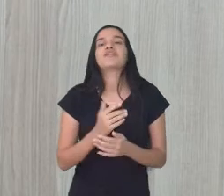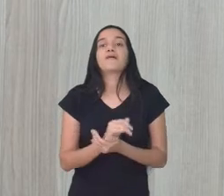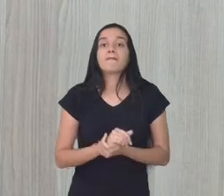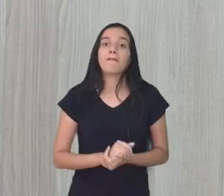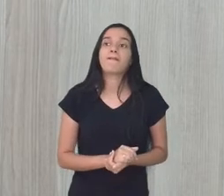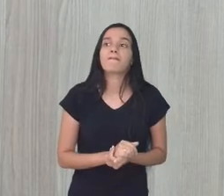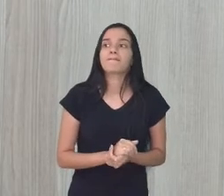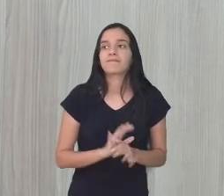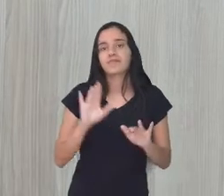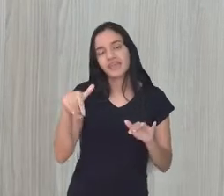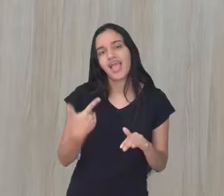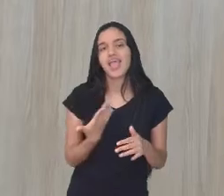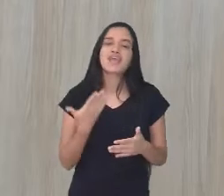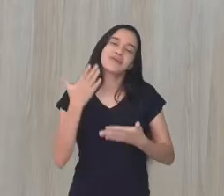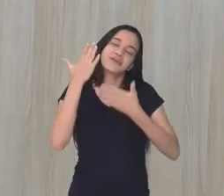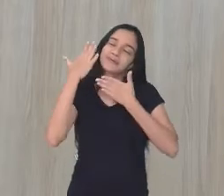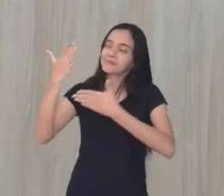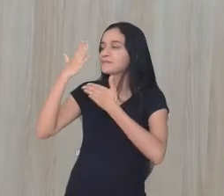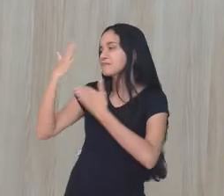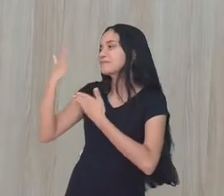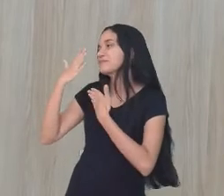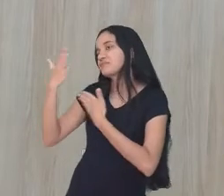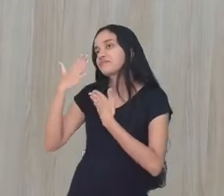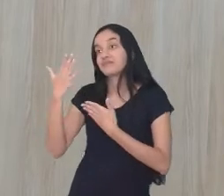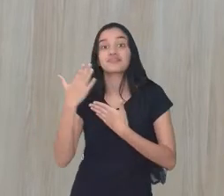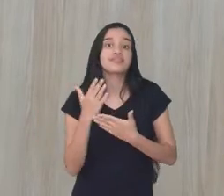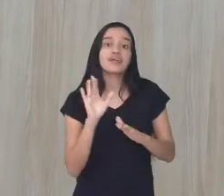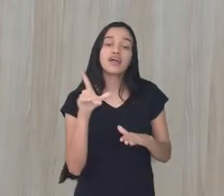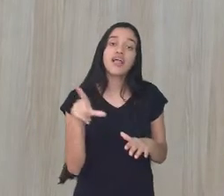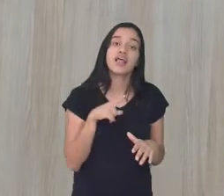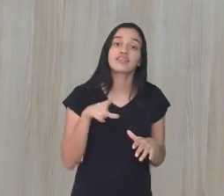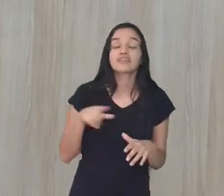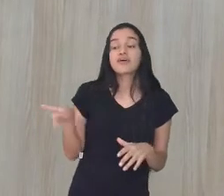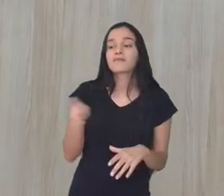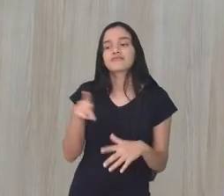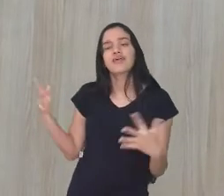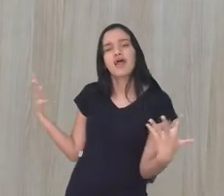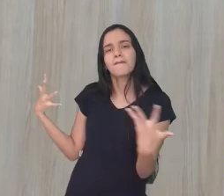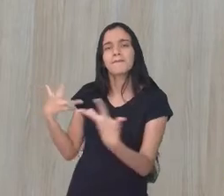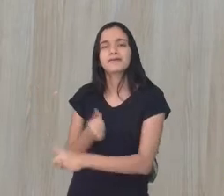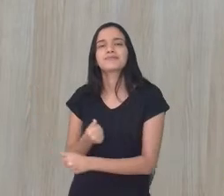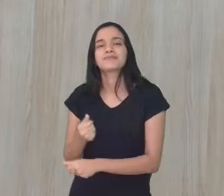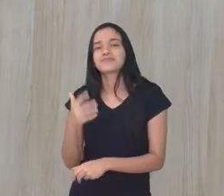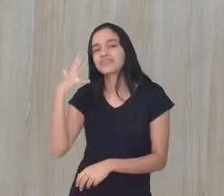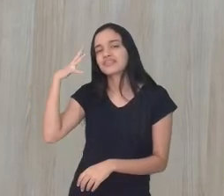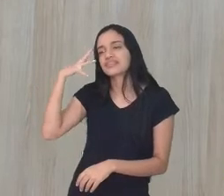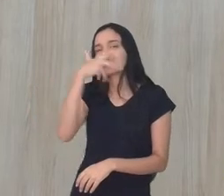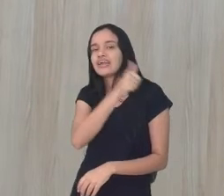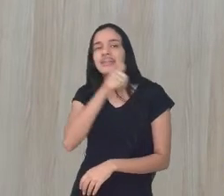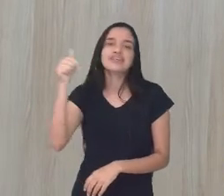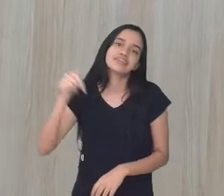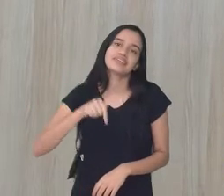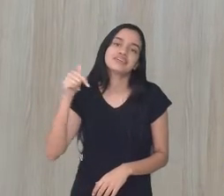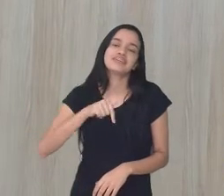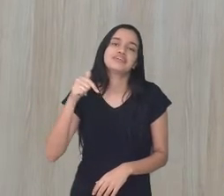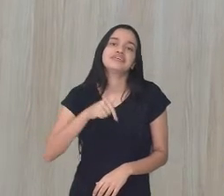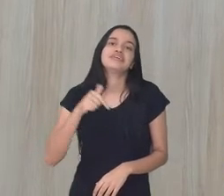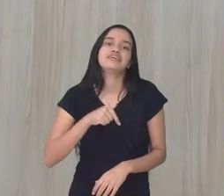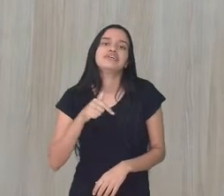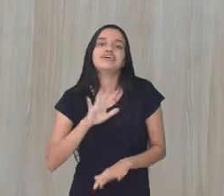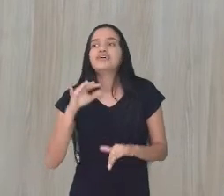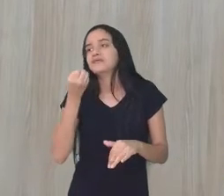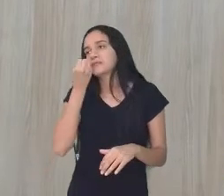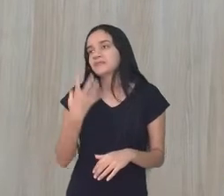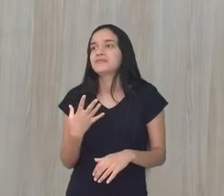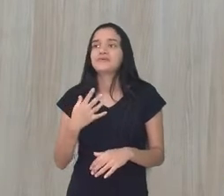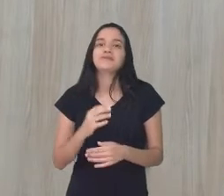encontro. Eu é que agradeço, né, gente, ter essa professora maravilhosa, linda aqui. É muito adorável,